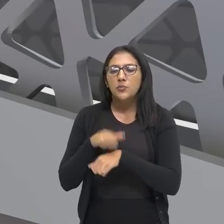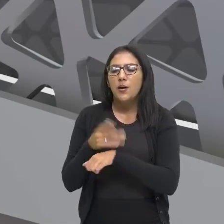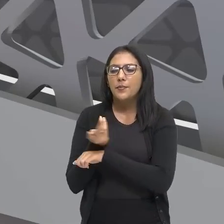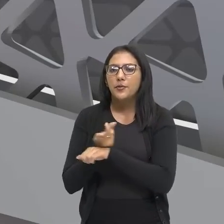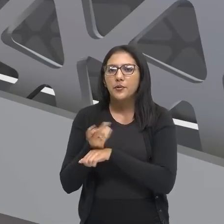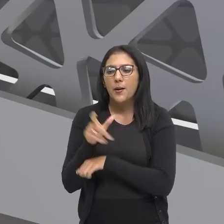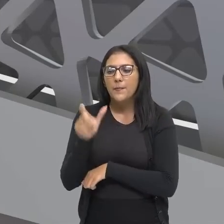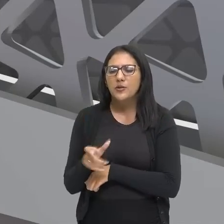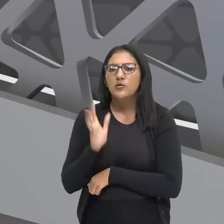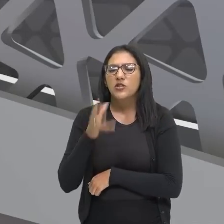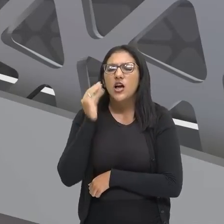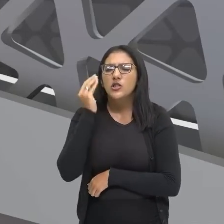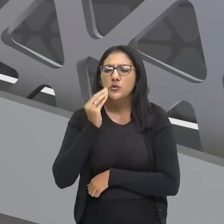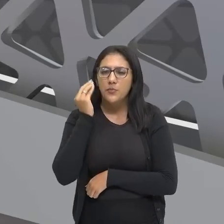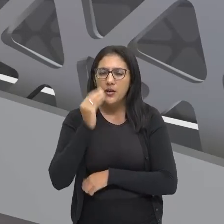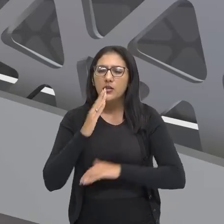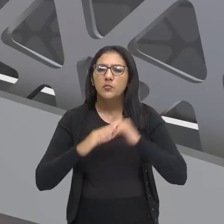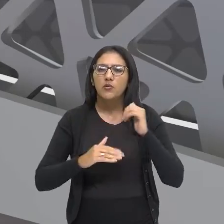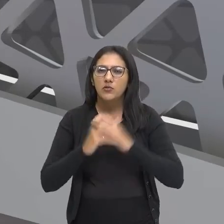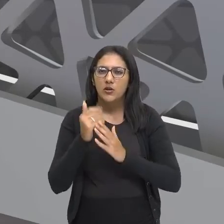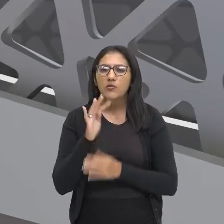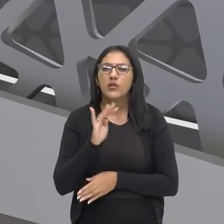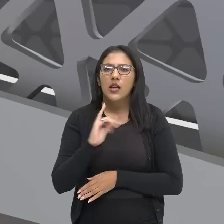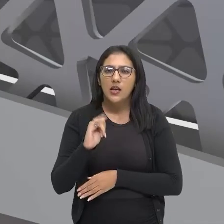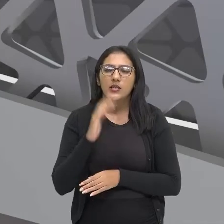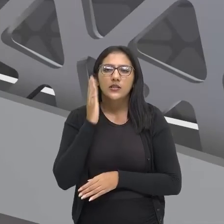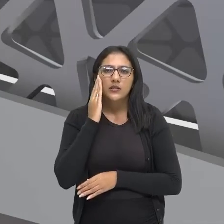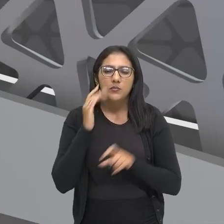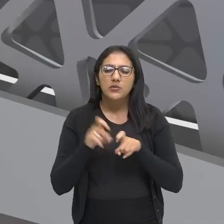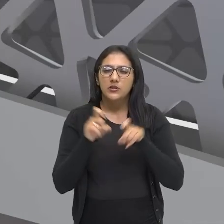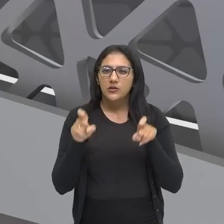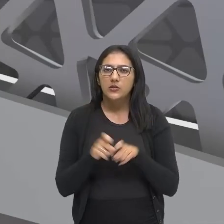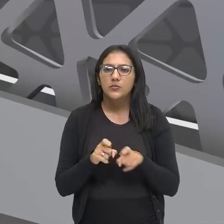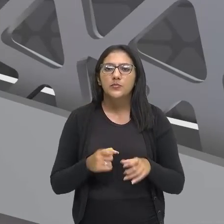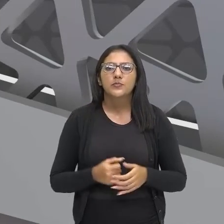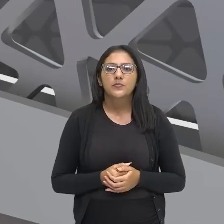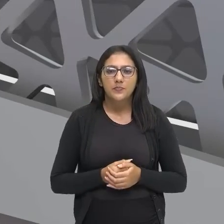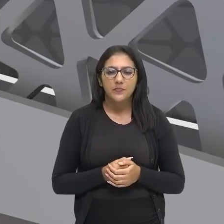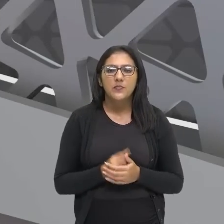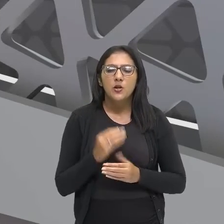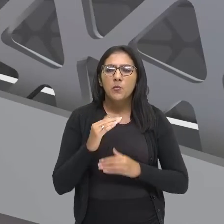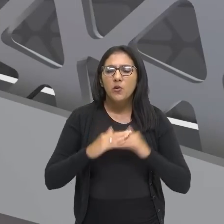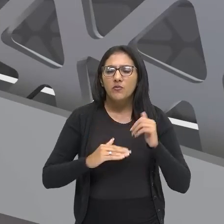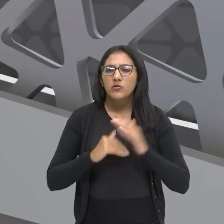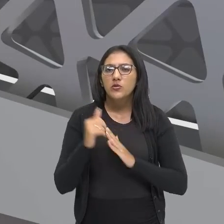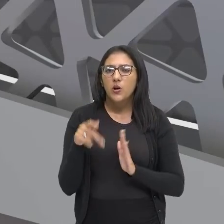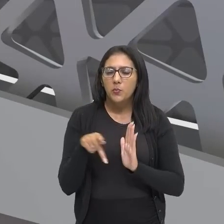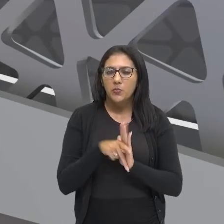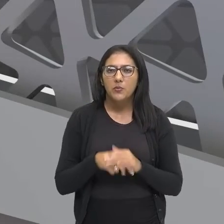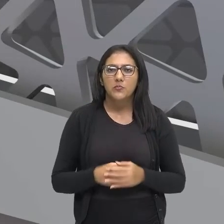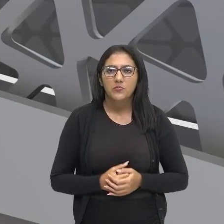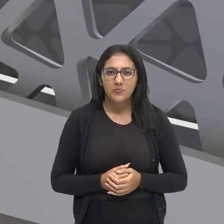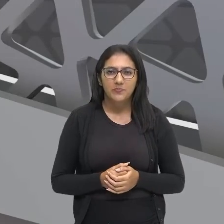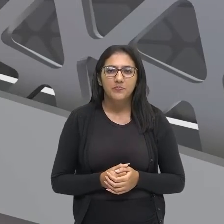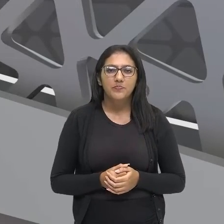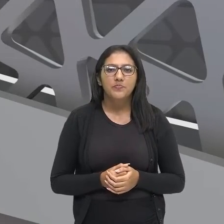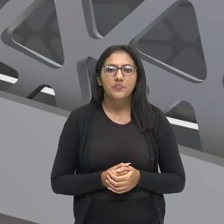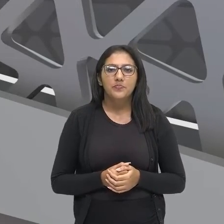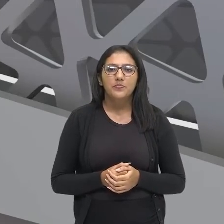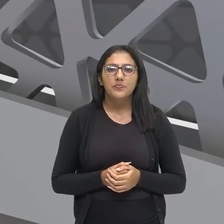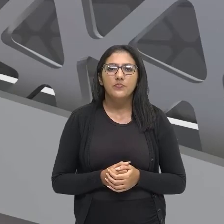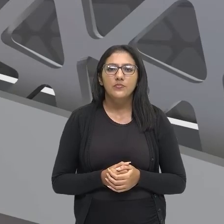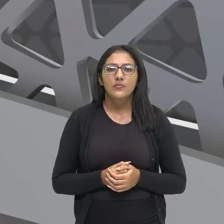preventiva, ela previne, né, que a gente tenha problemas futuros, né? E a corretiva